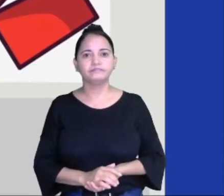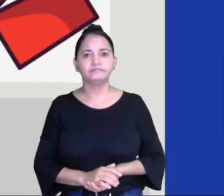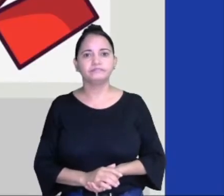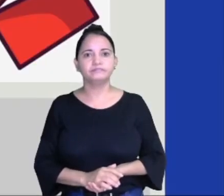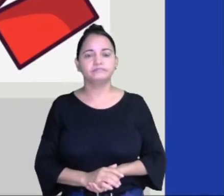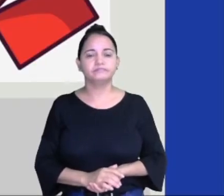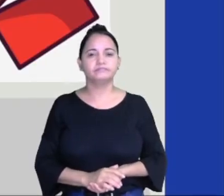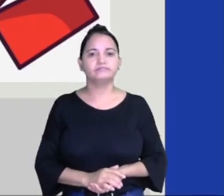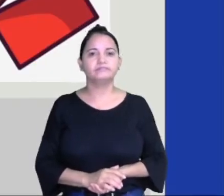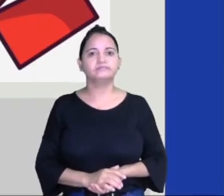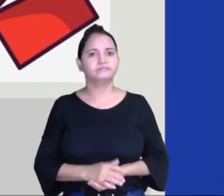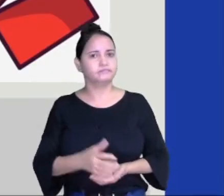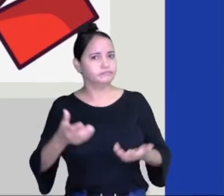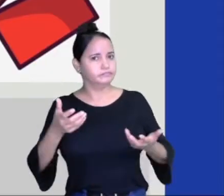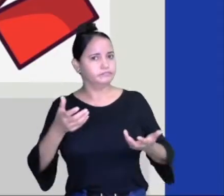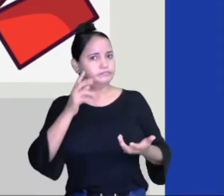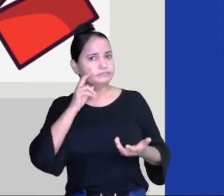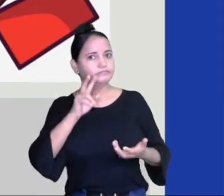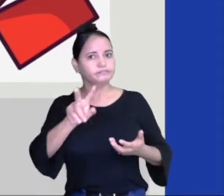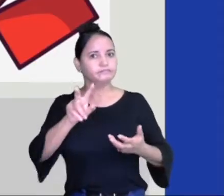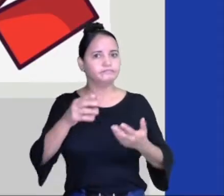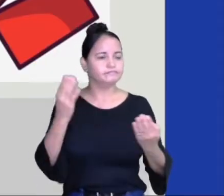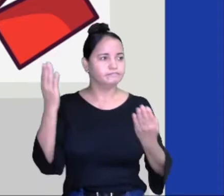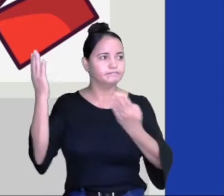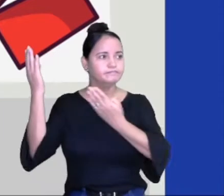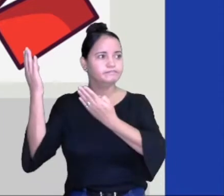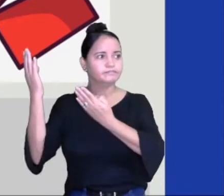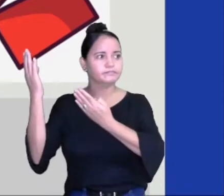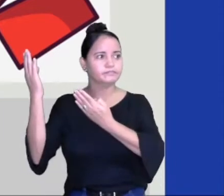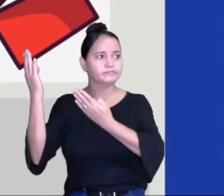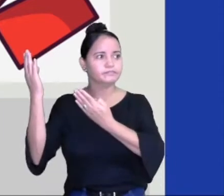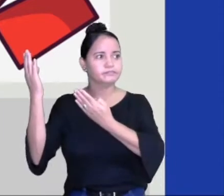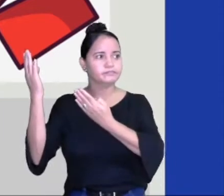tela primeiro e vamos pensar o que é que eu quero aqui.